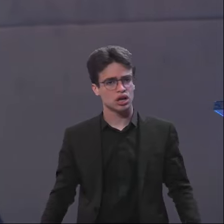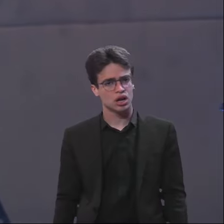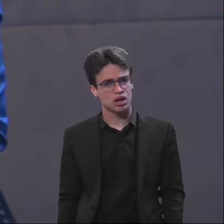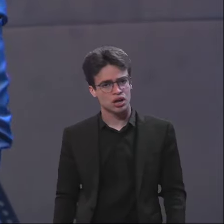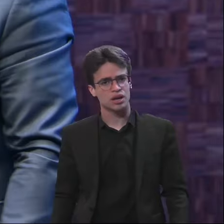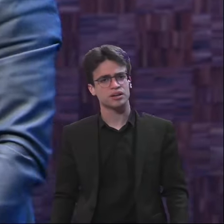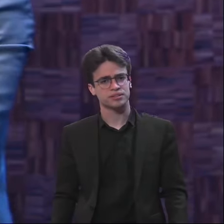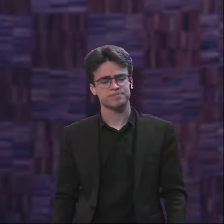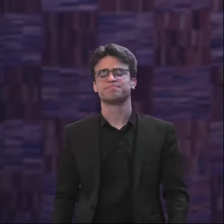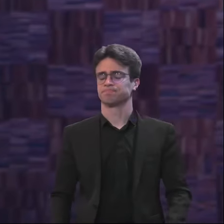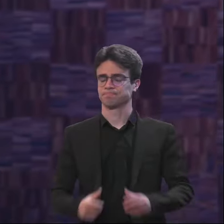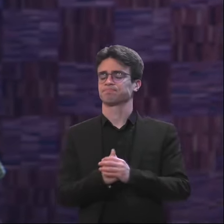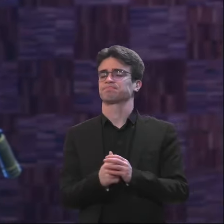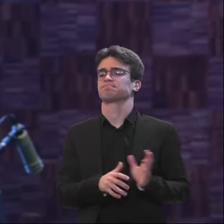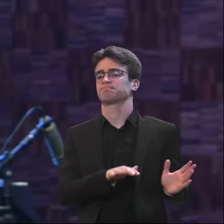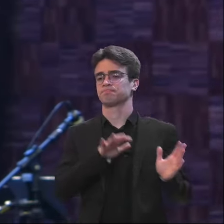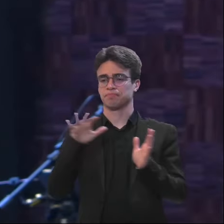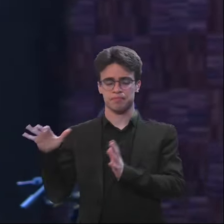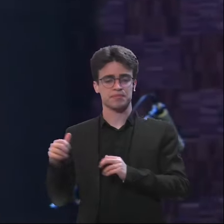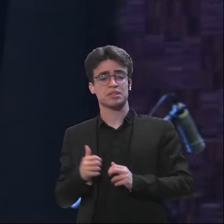Esses dias eu estava orando.